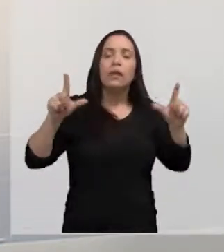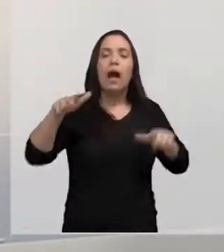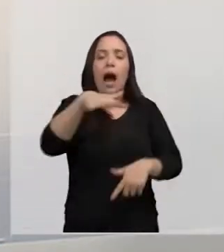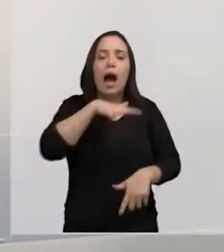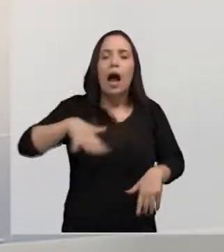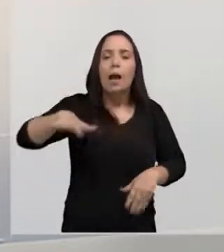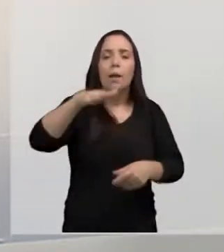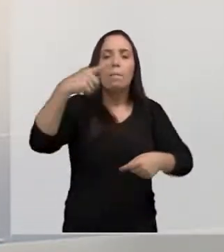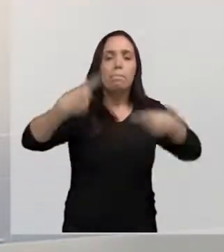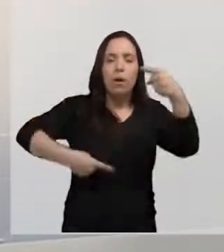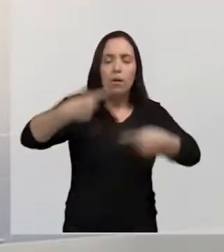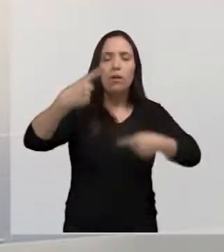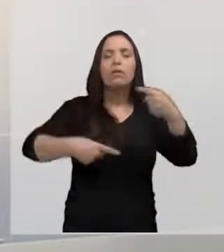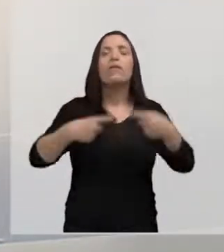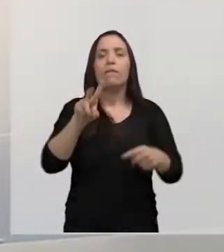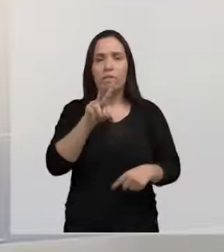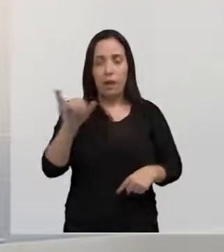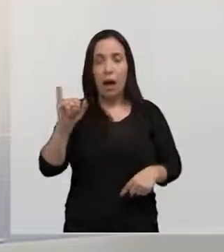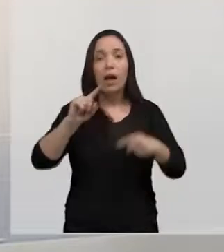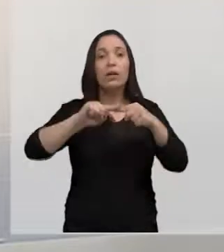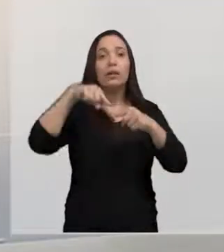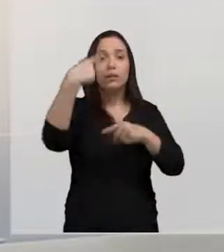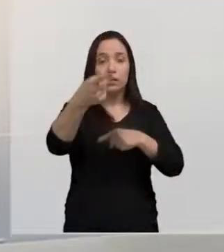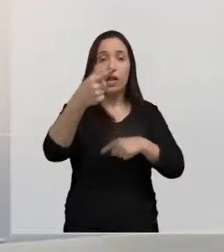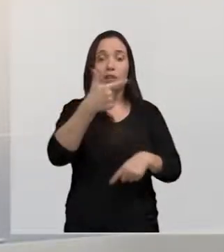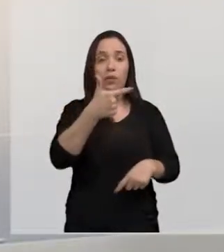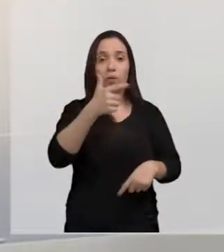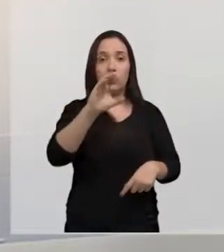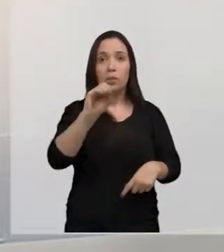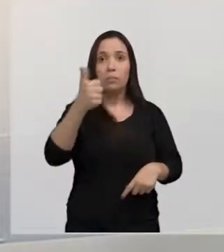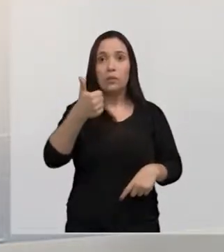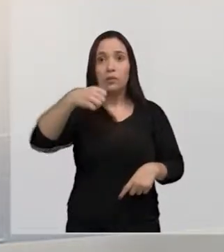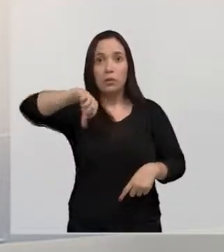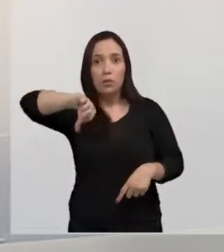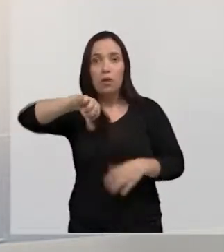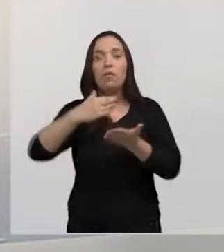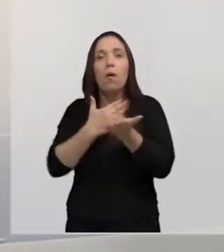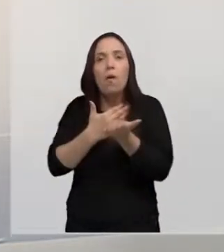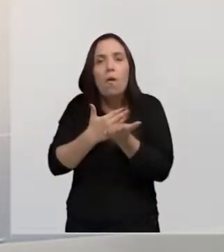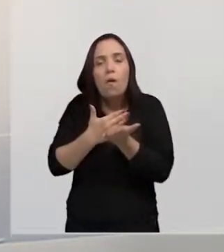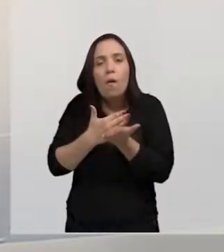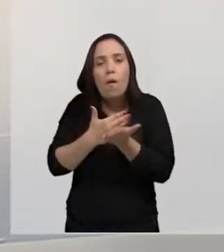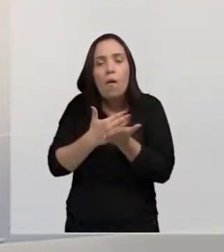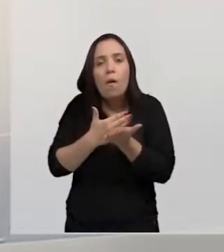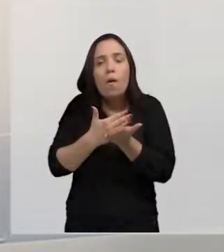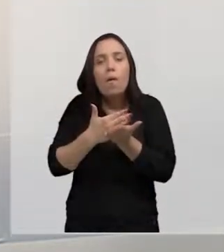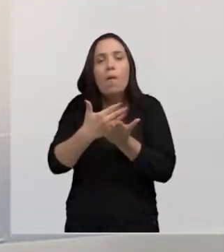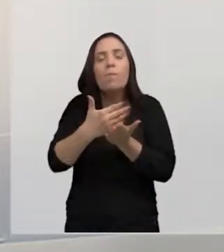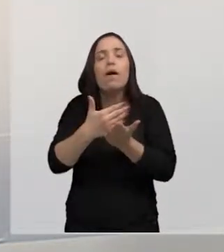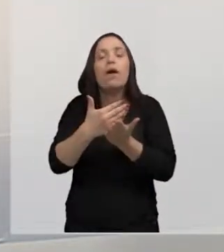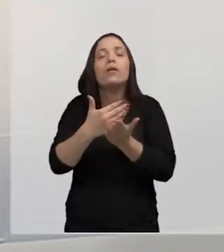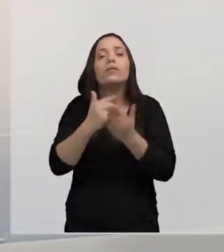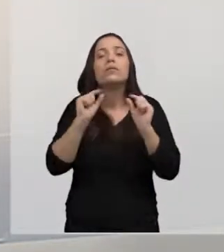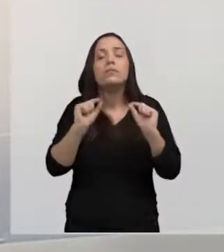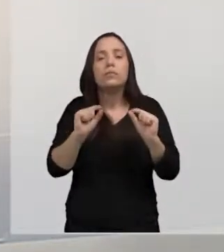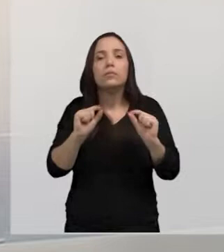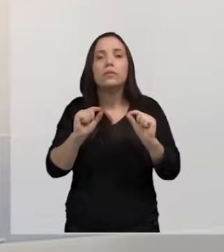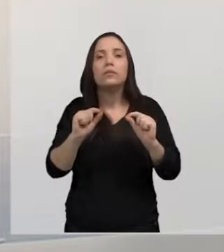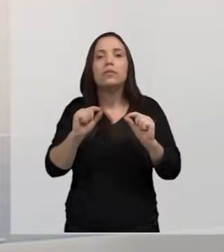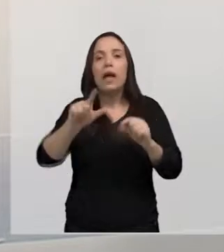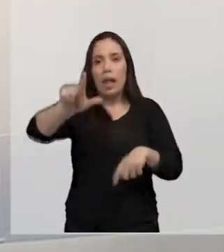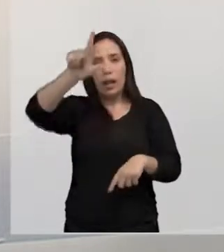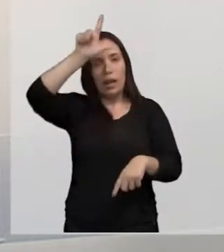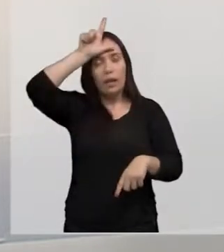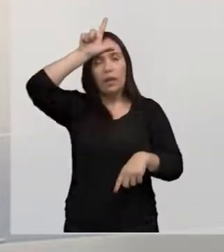presidência. Ele, provavelmente, a partir de 2019, Carlos Frederico, ele vai iniciar um processo simples e objetivo de ser uma